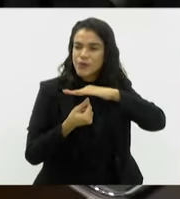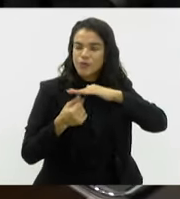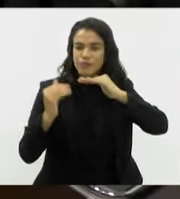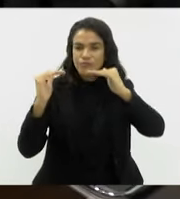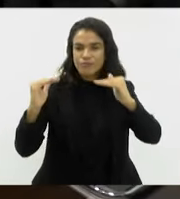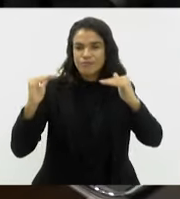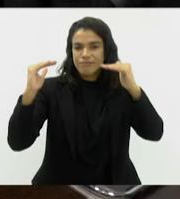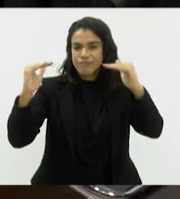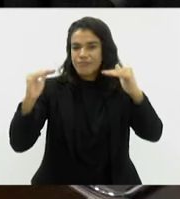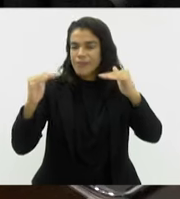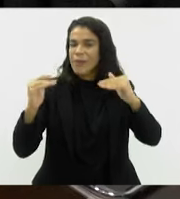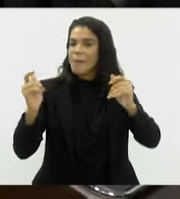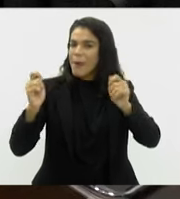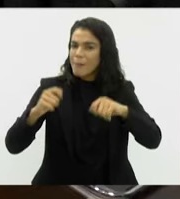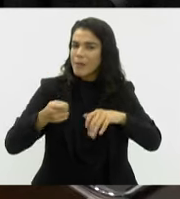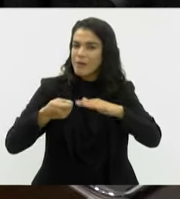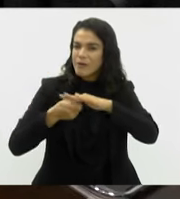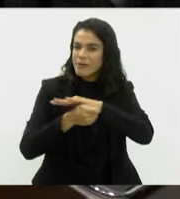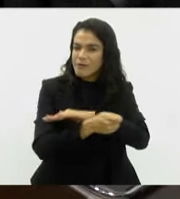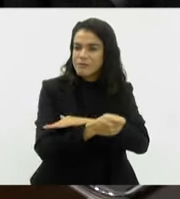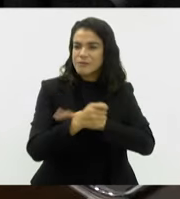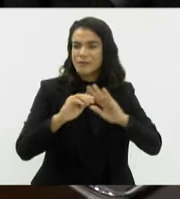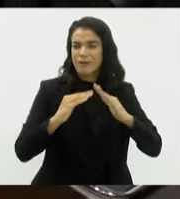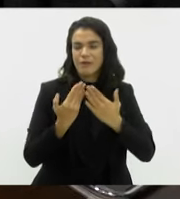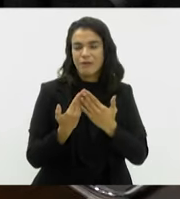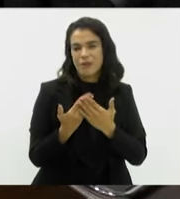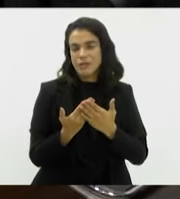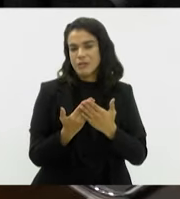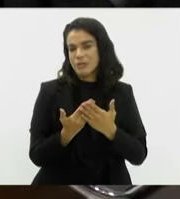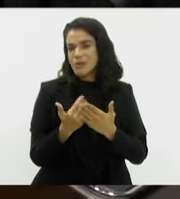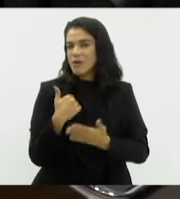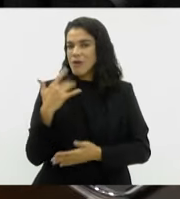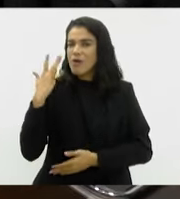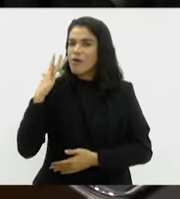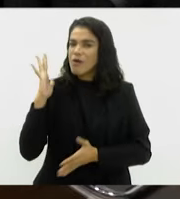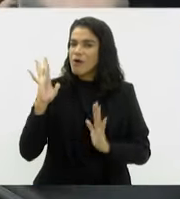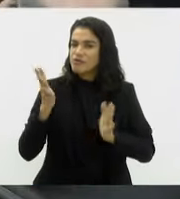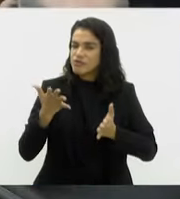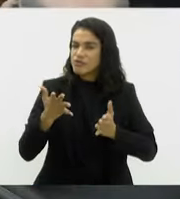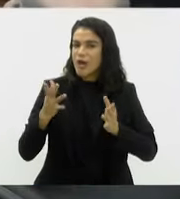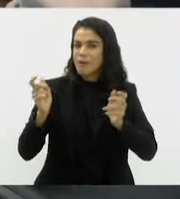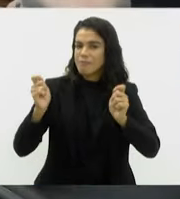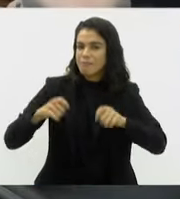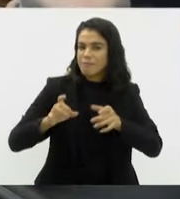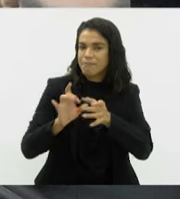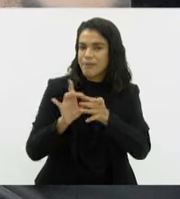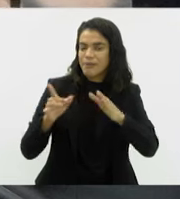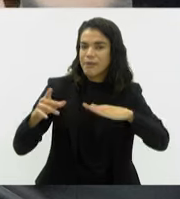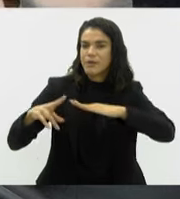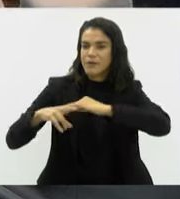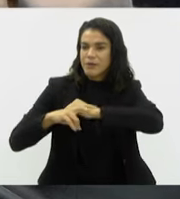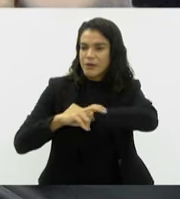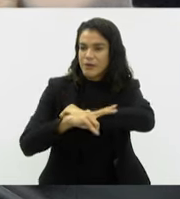permitiu também investimento em educação. Ele já permitia infraestrutura. Então,